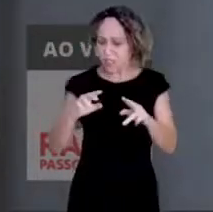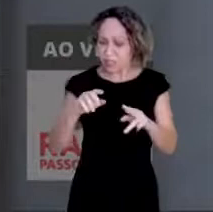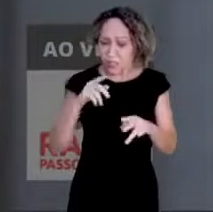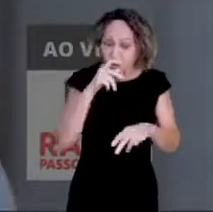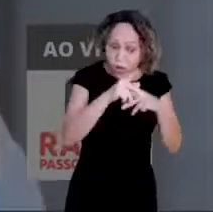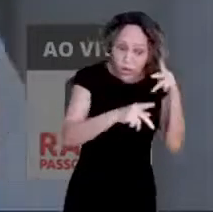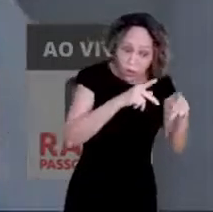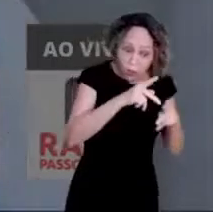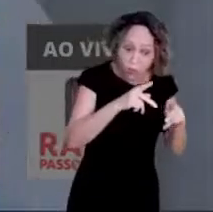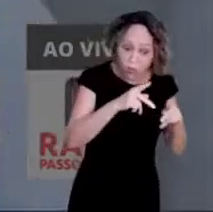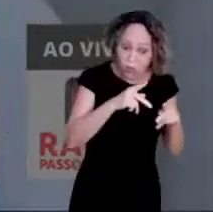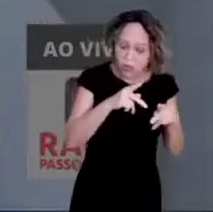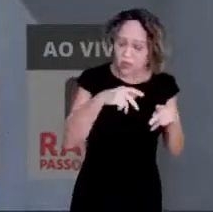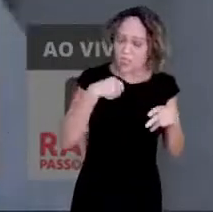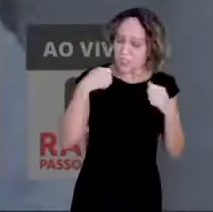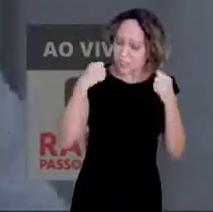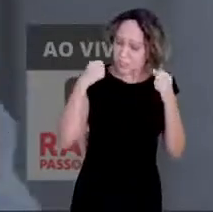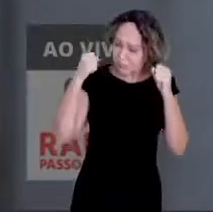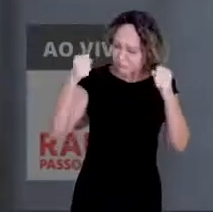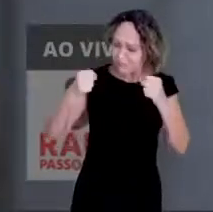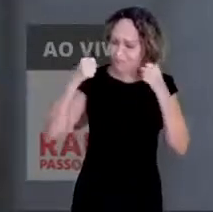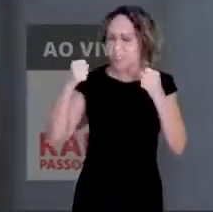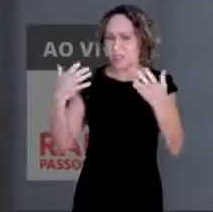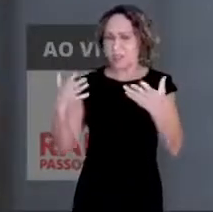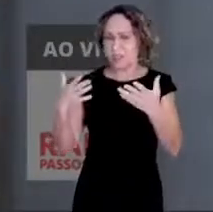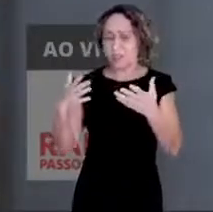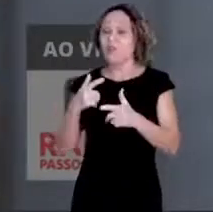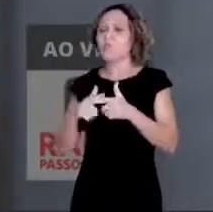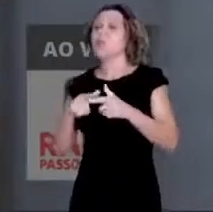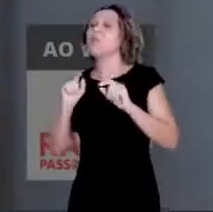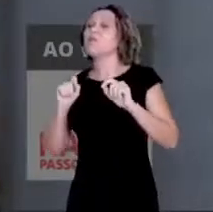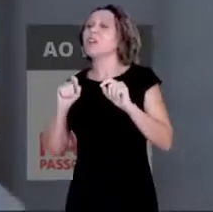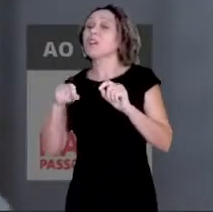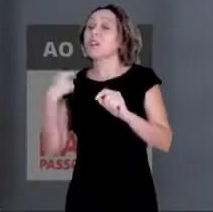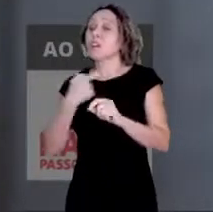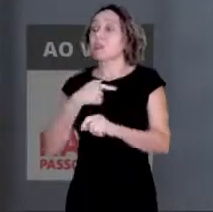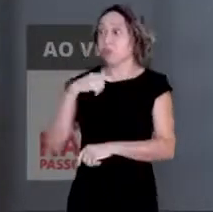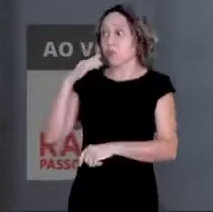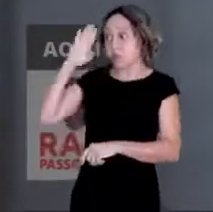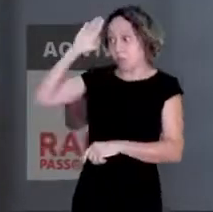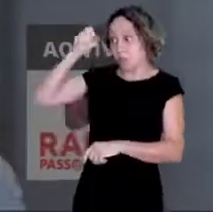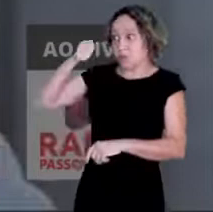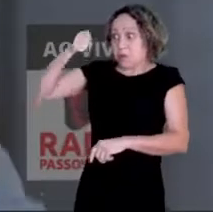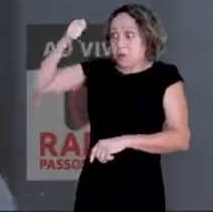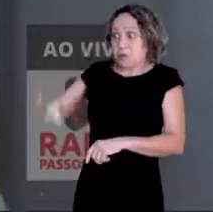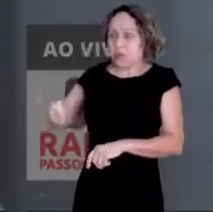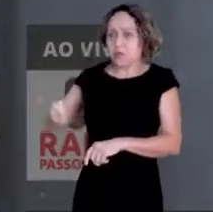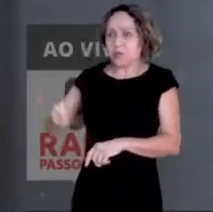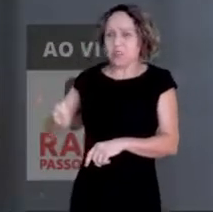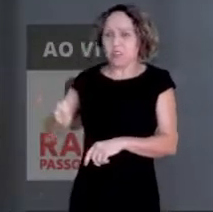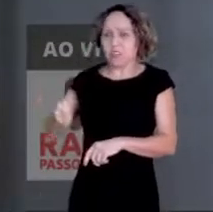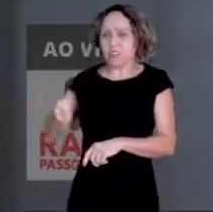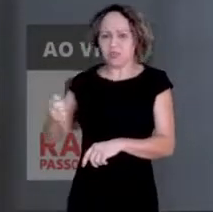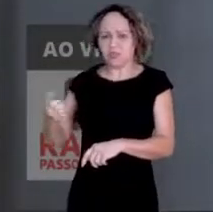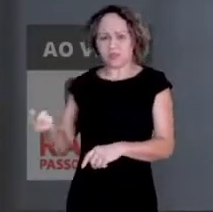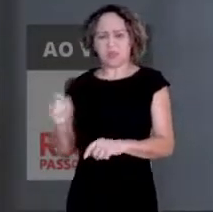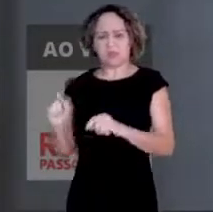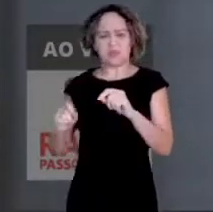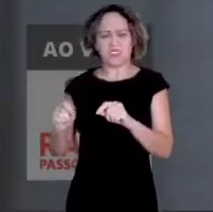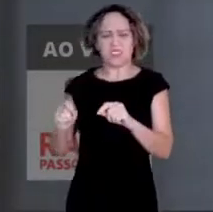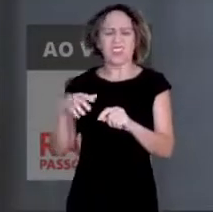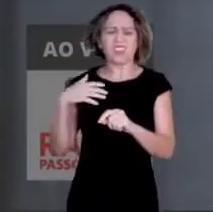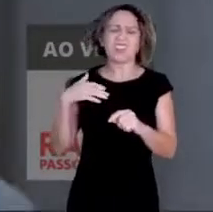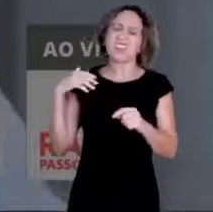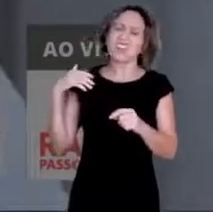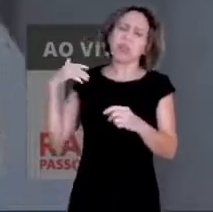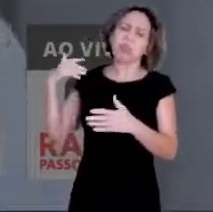Casa Minha Vida. Vocês sabem quantas casas foram feitas na cidade de Passos? Me parece que por volta de 4.200 casas, ou seja,